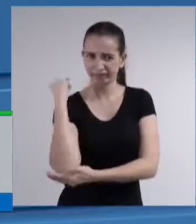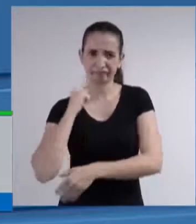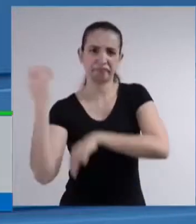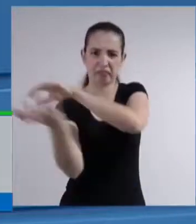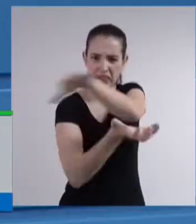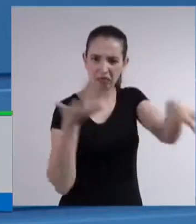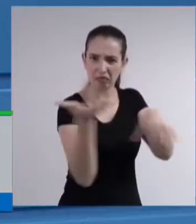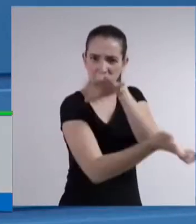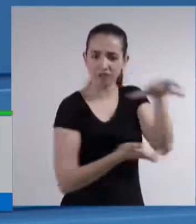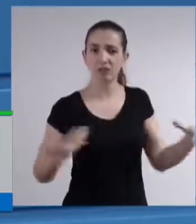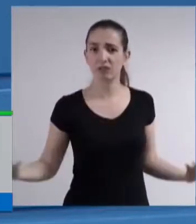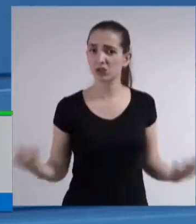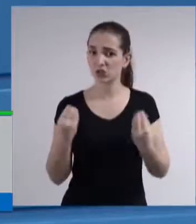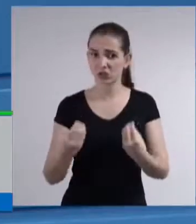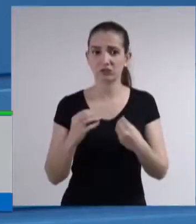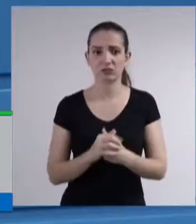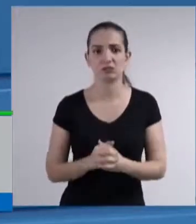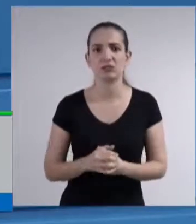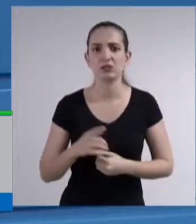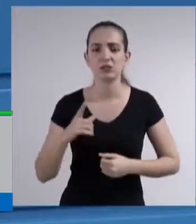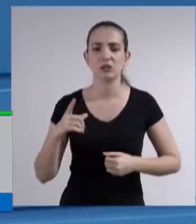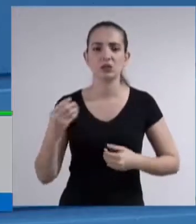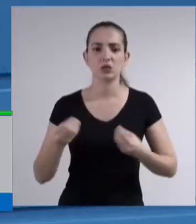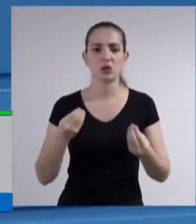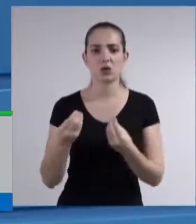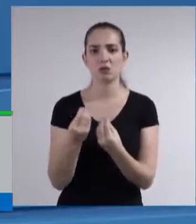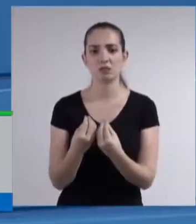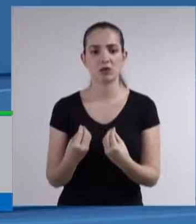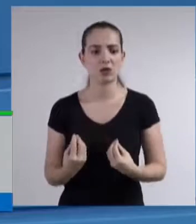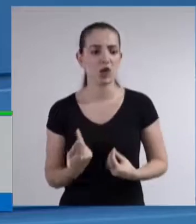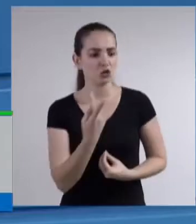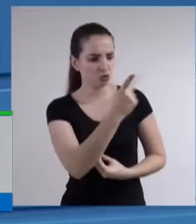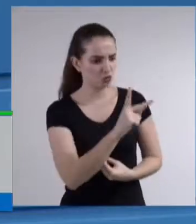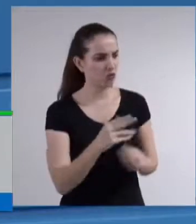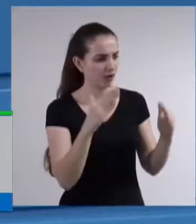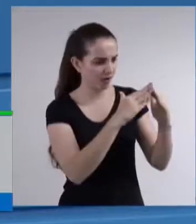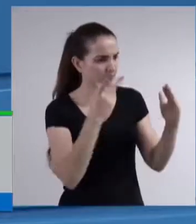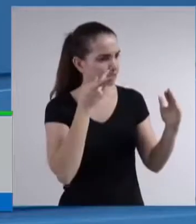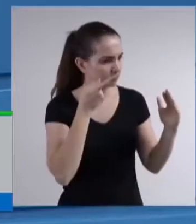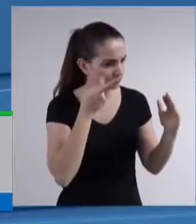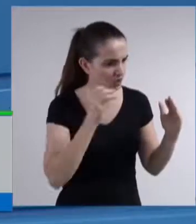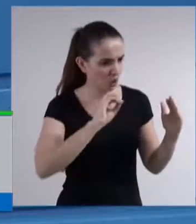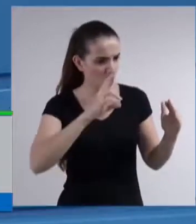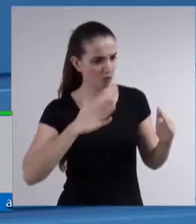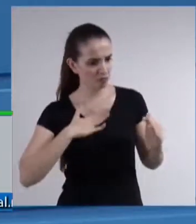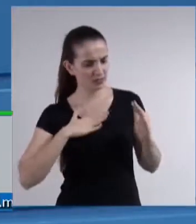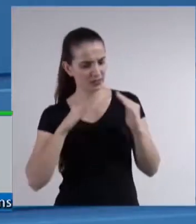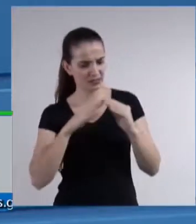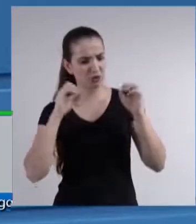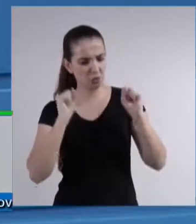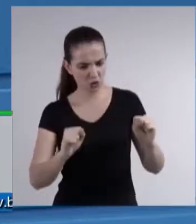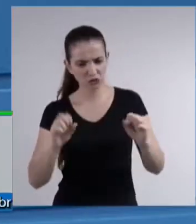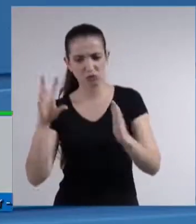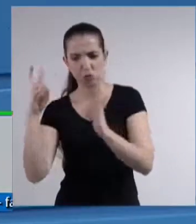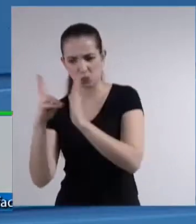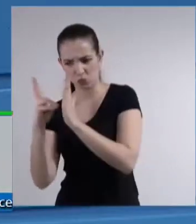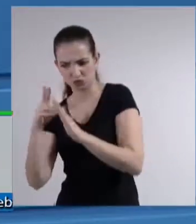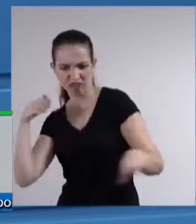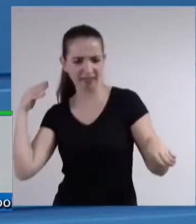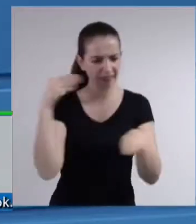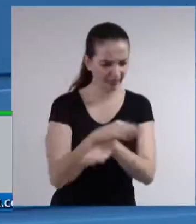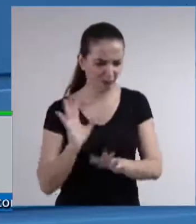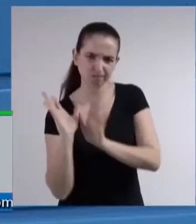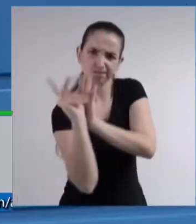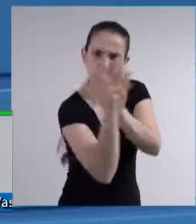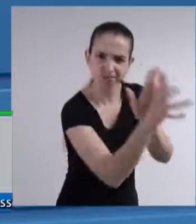causa social? Então permite que a casa de Vossa Excelência, ou a minha, possa ser invadida, os meus pertences